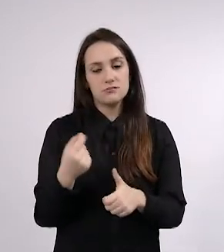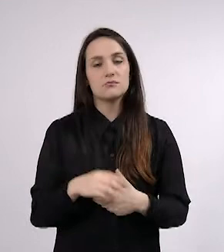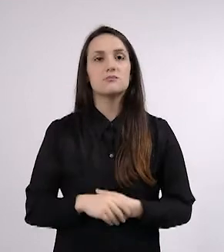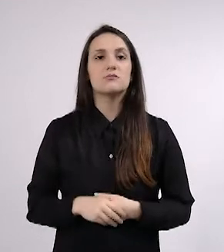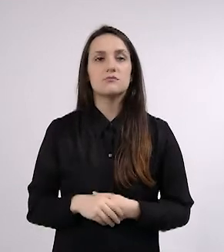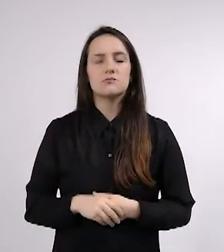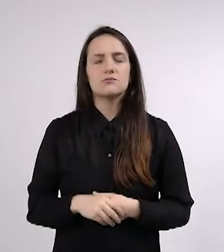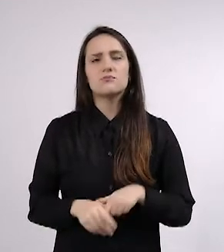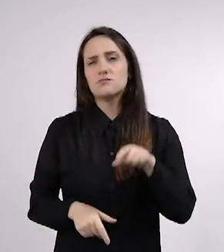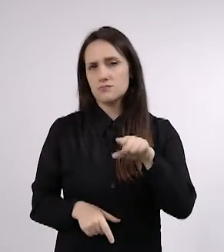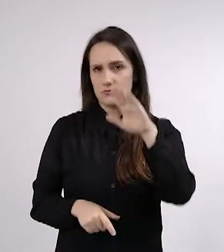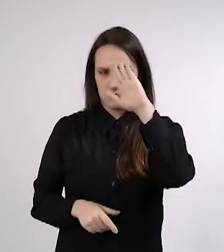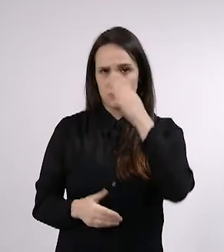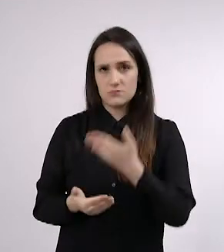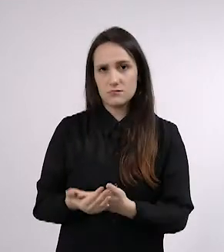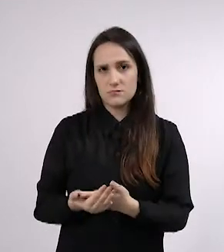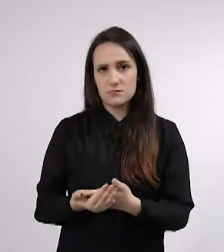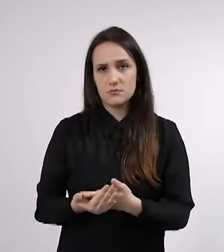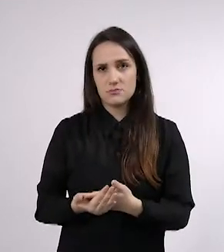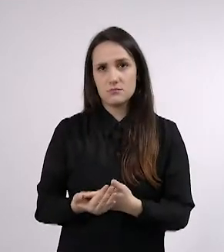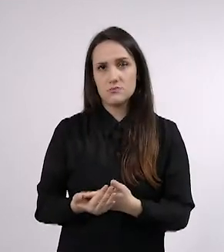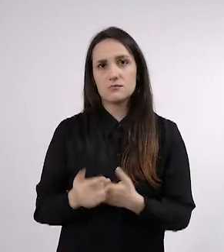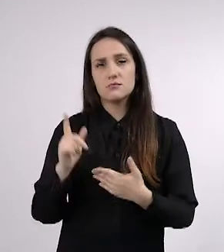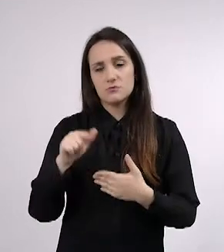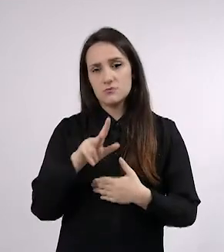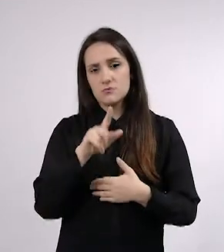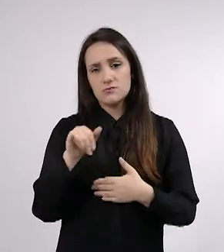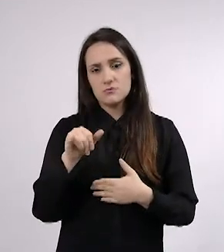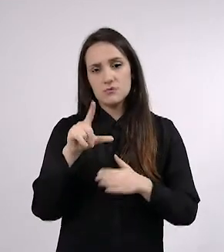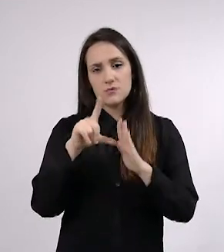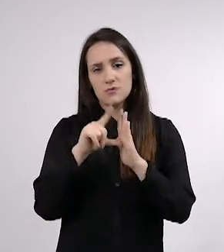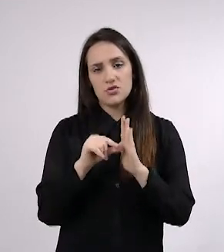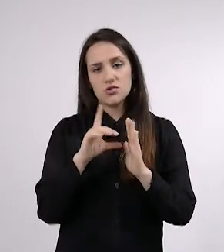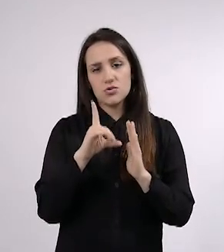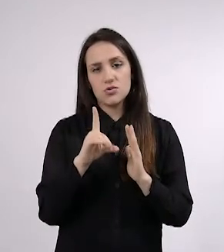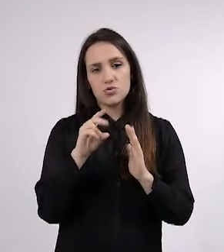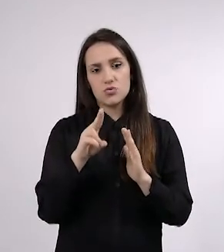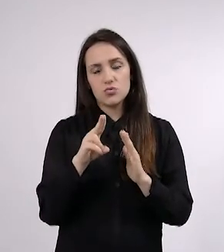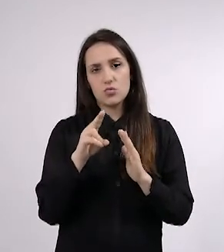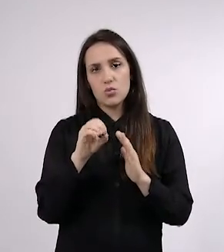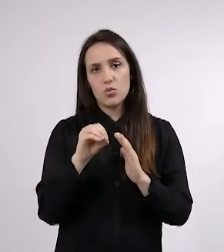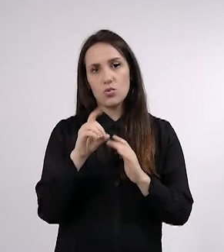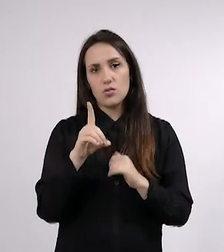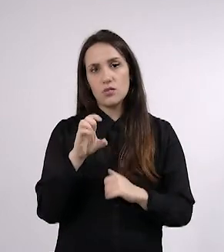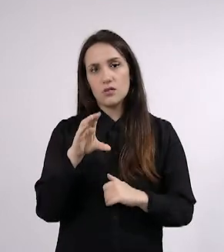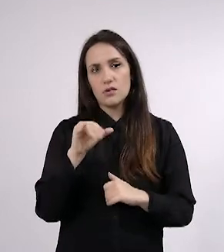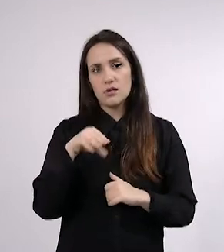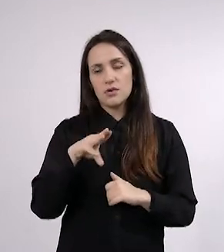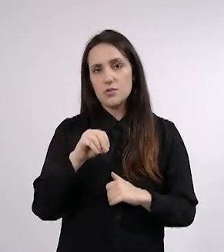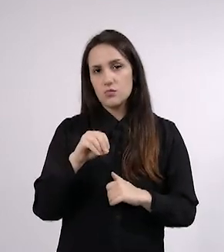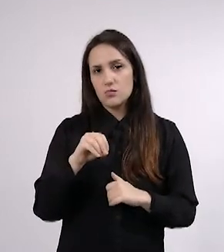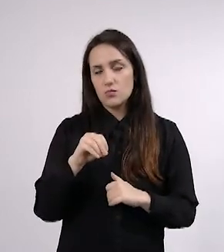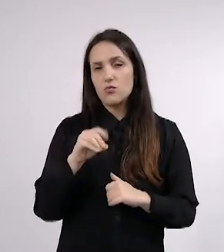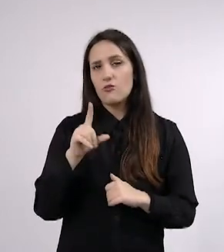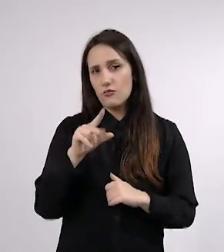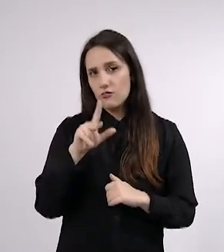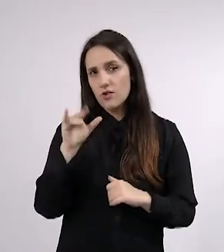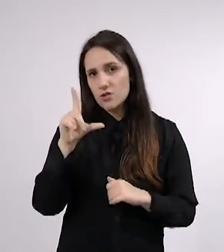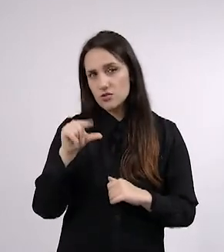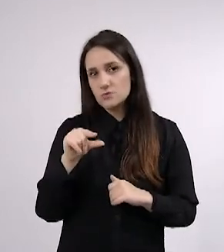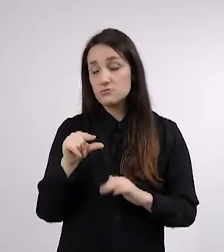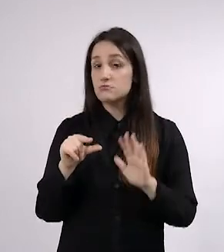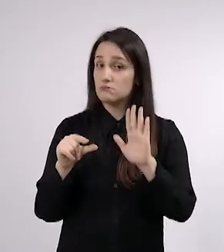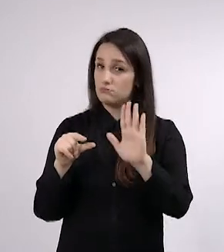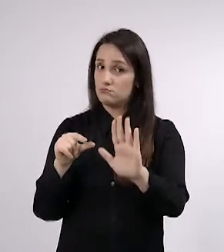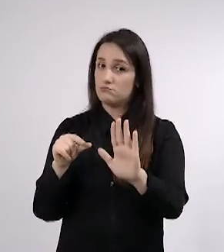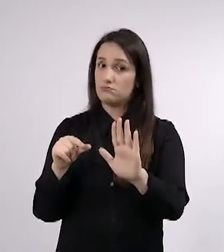que o governo vai propor uma redução nos duodécimos dos poderes ou não? Esse assunto, o duodécimo, ele é diretamente vinculado à arrecadação.